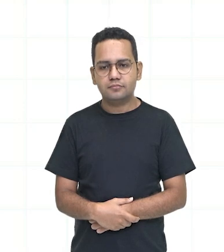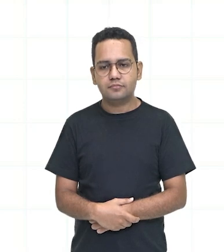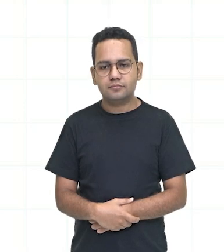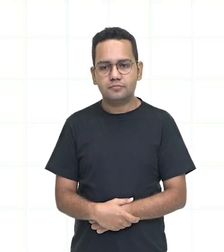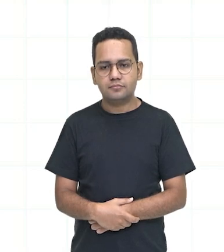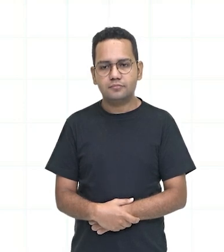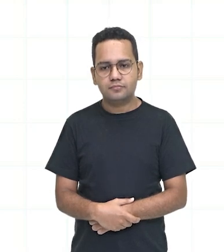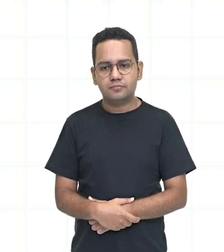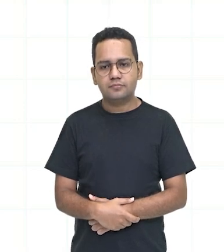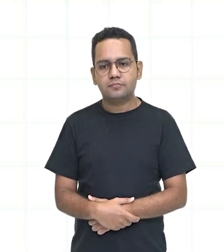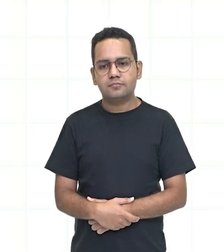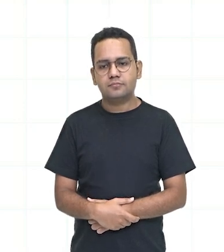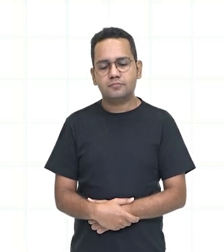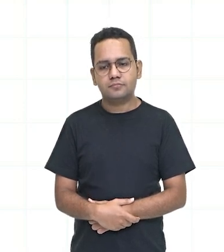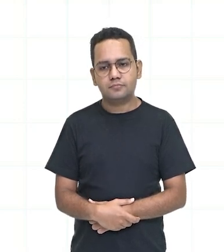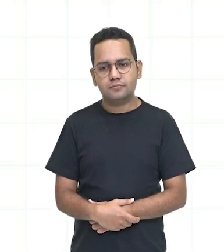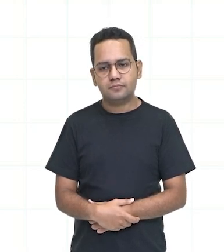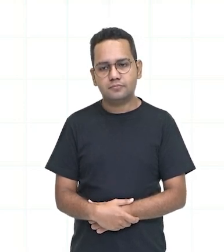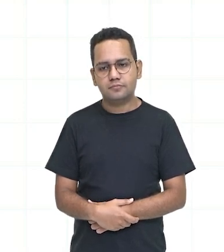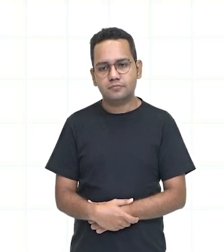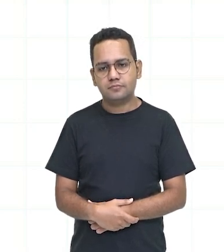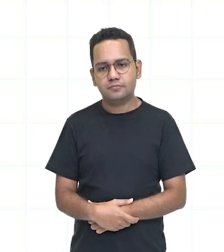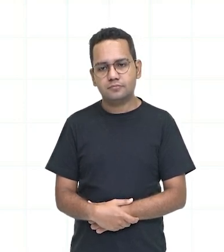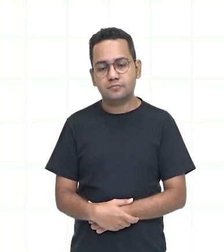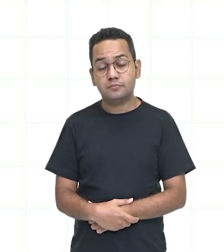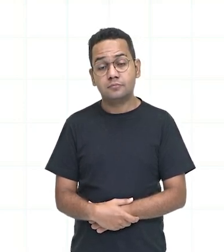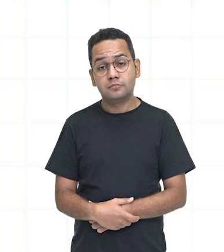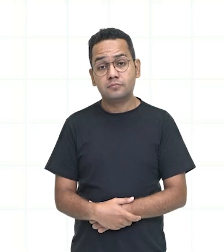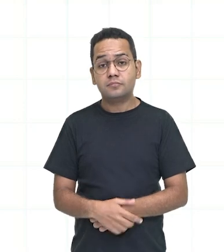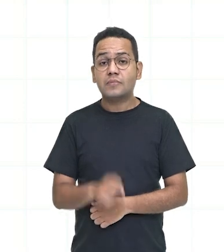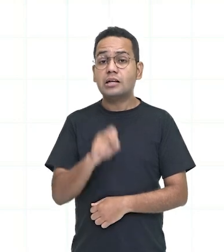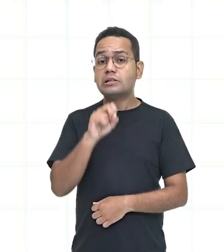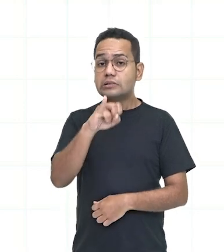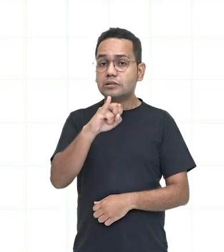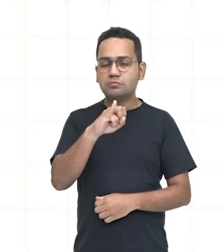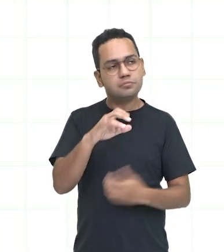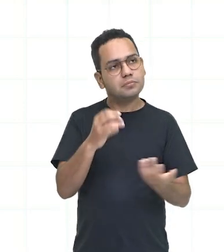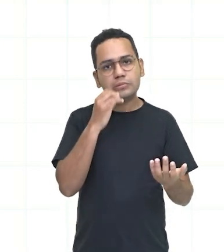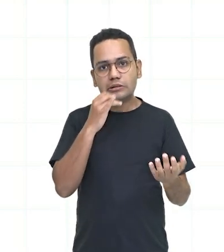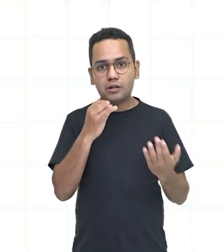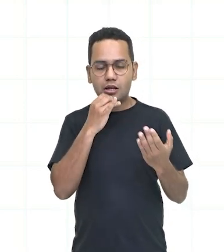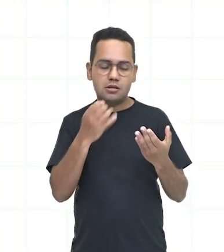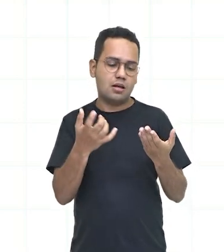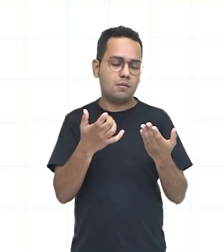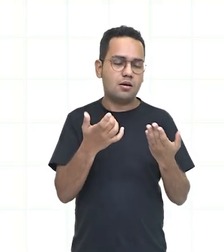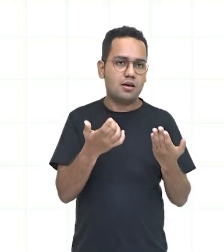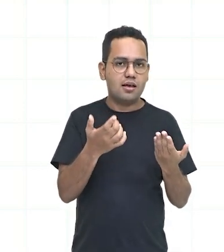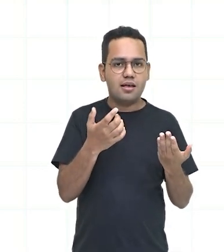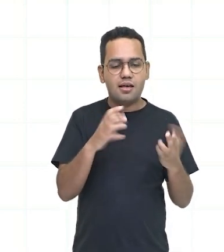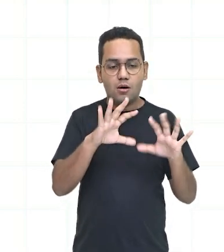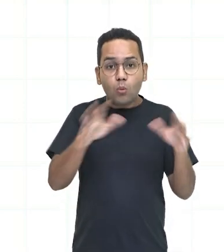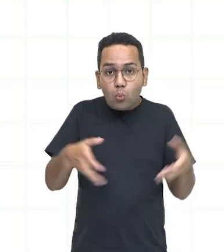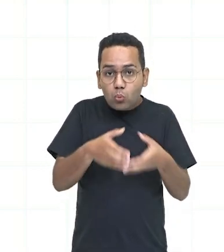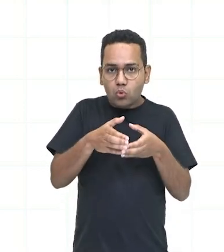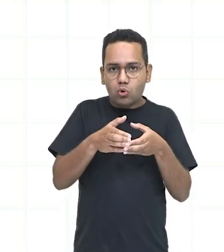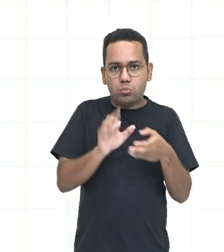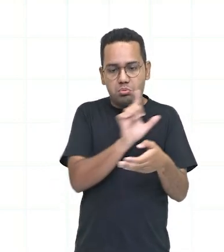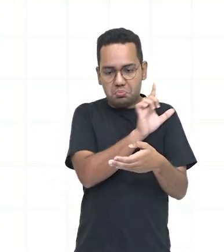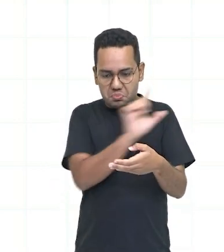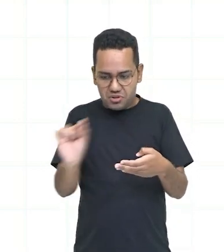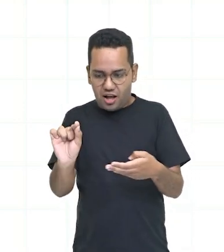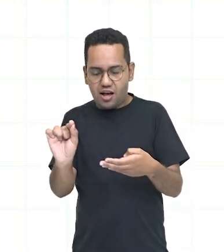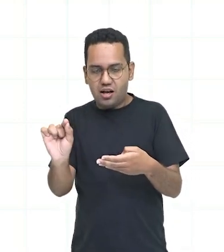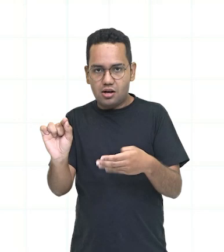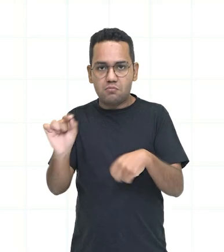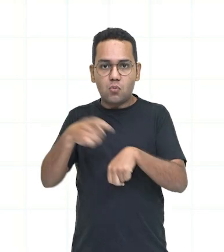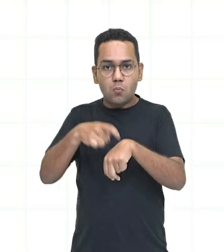agora, they will arrive on time, eles chegarão a tempo. Anotem aí a expressãozinha on time, quer dizer estar na hora exata,